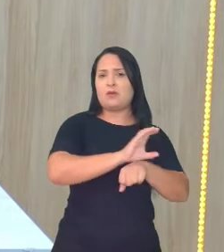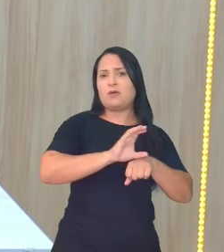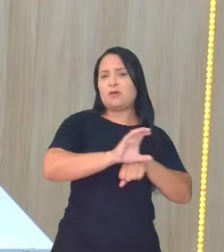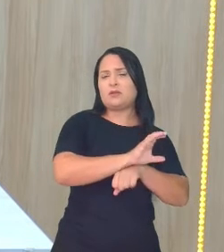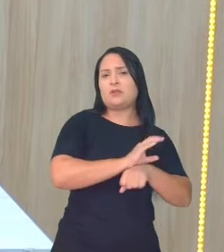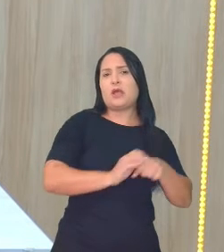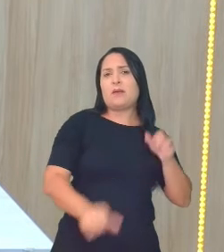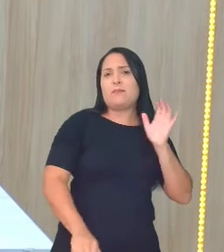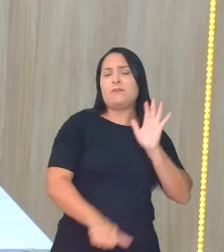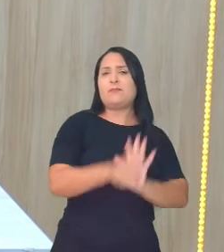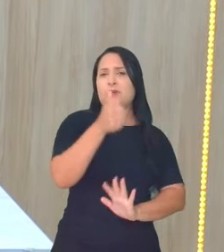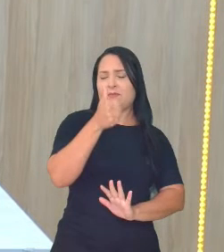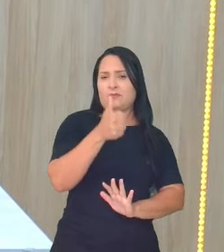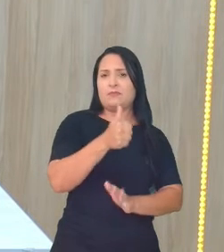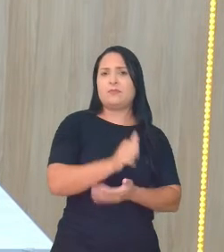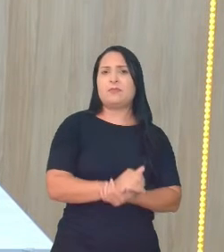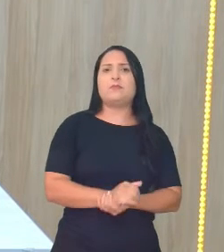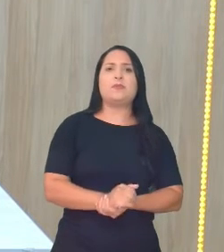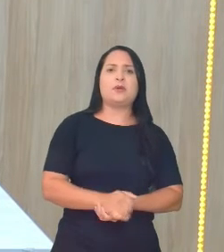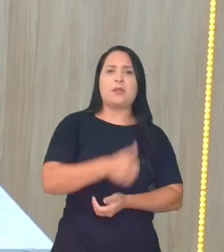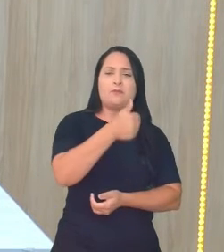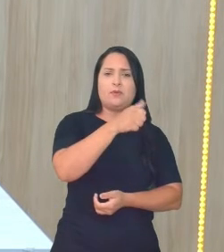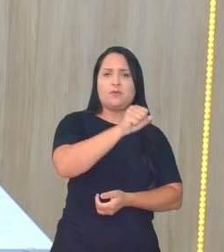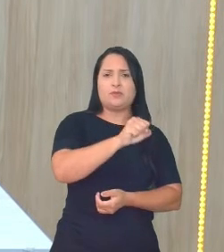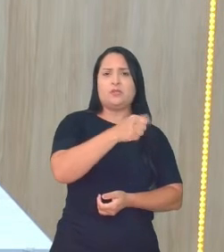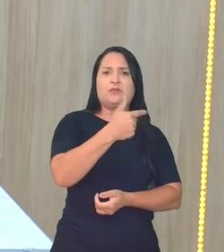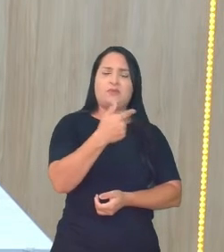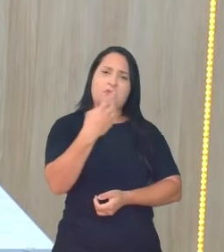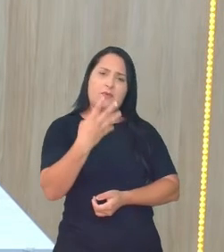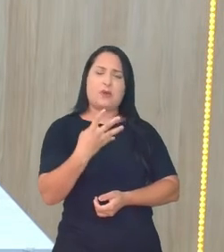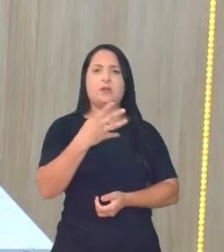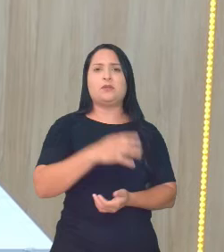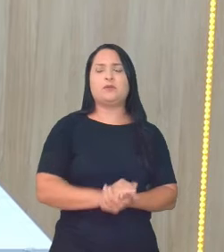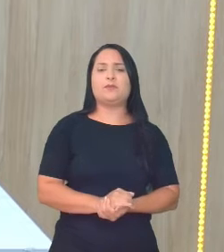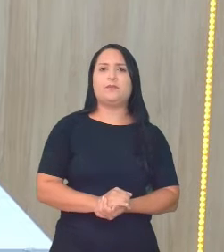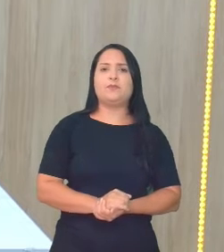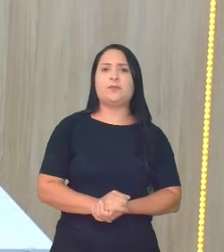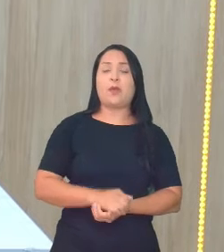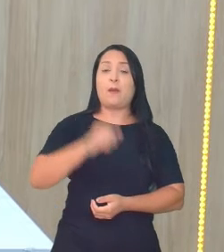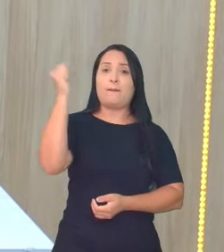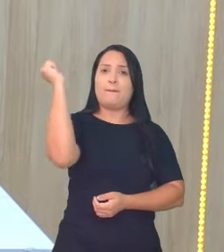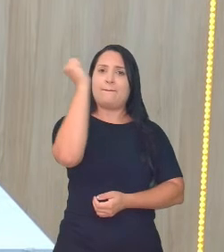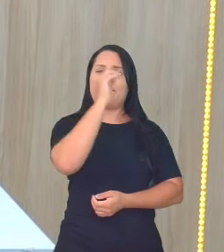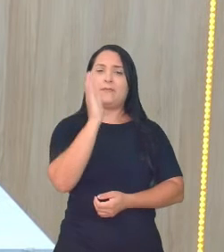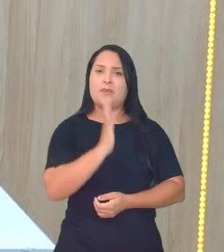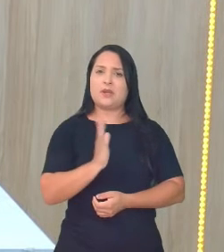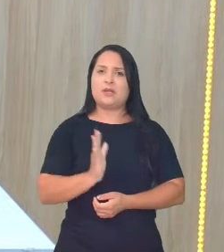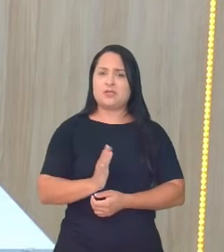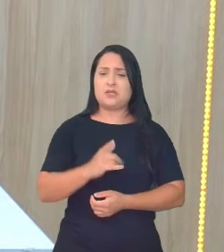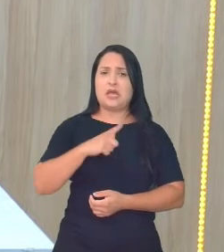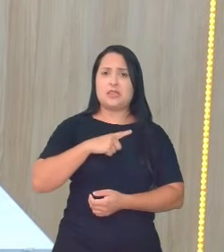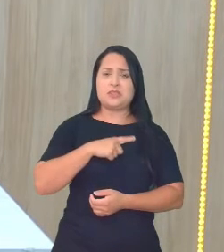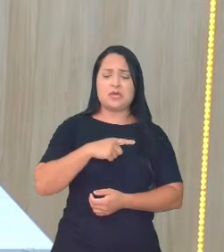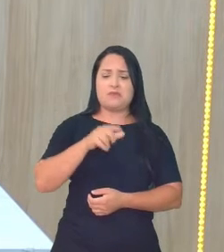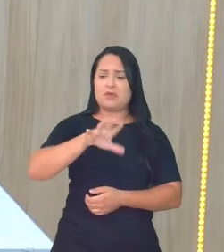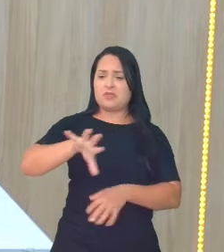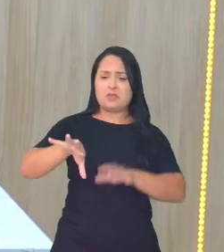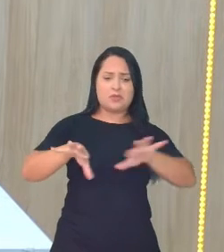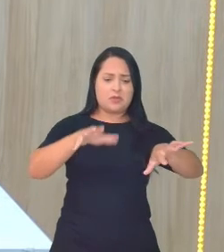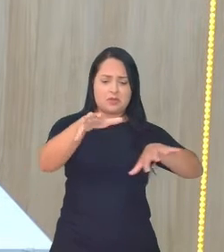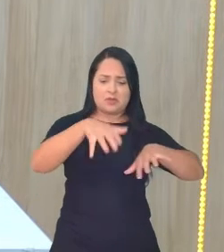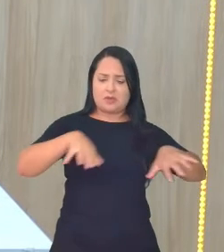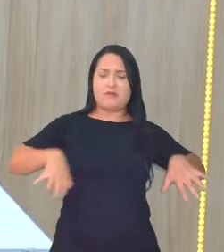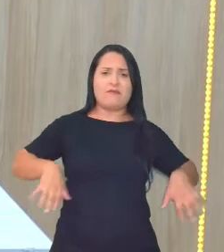né, nossa primeira Constituição, a Constituição de 1824, era que o Brasil se dividisse em